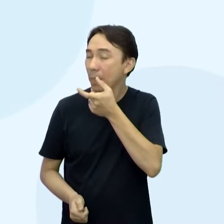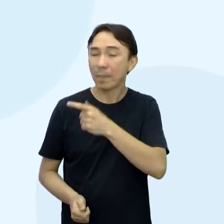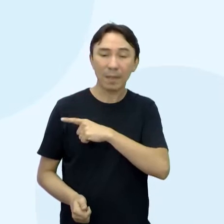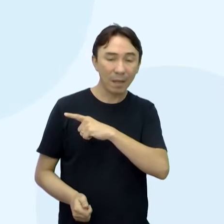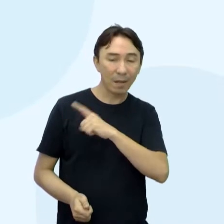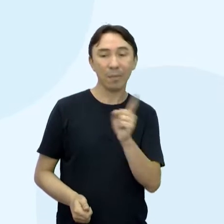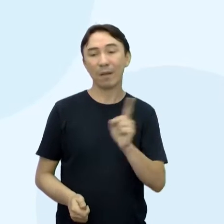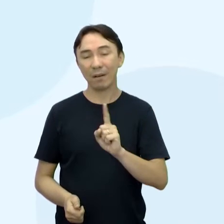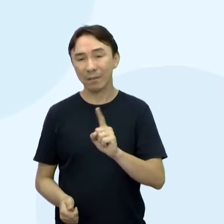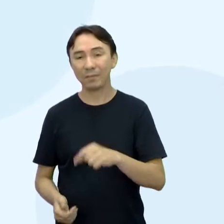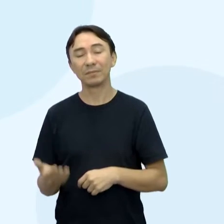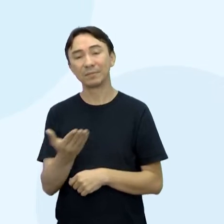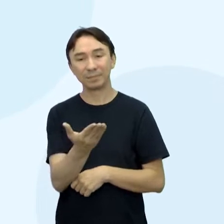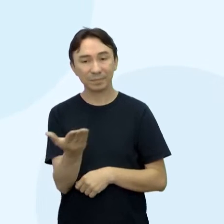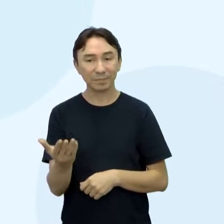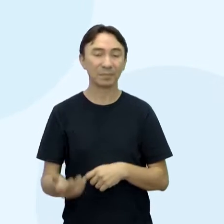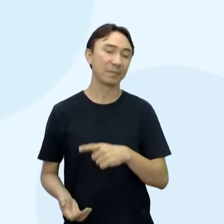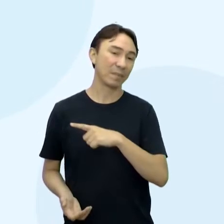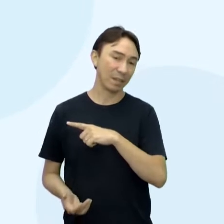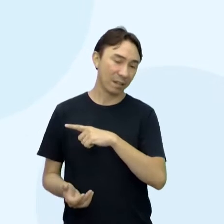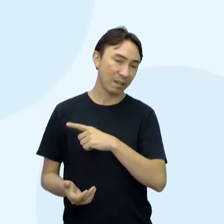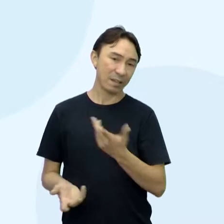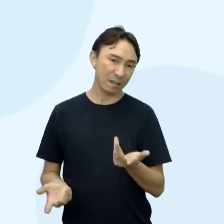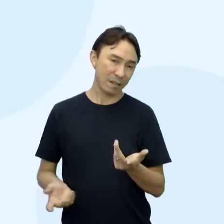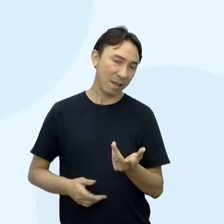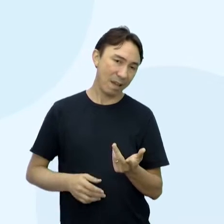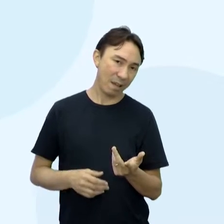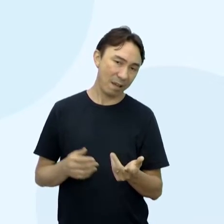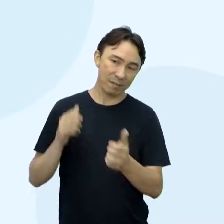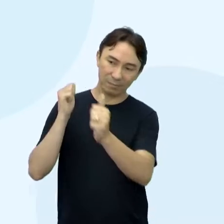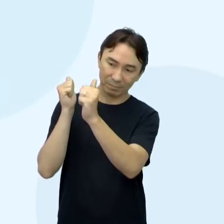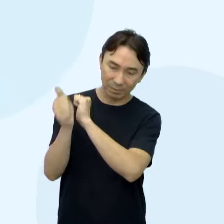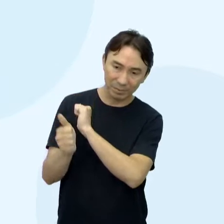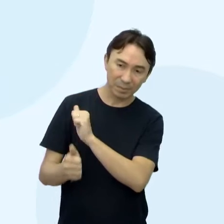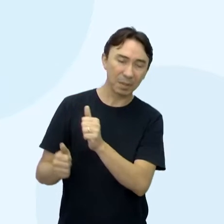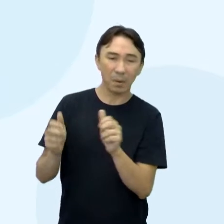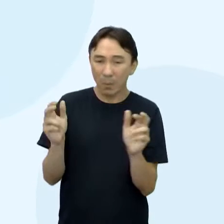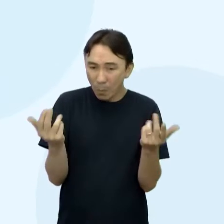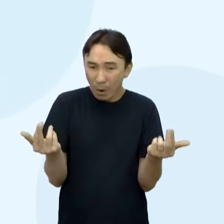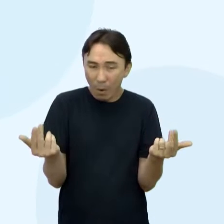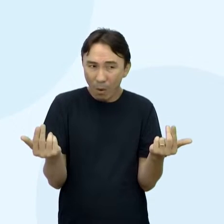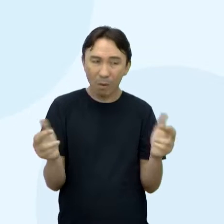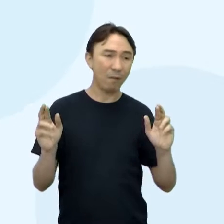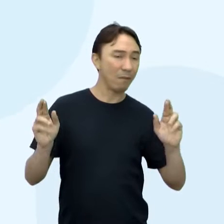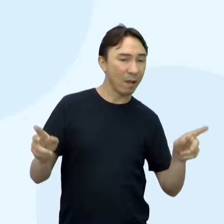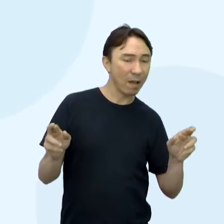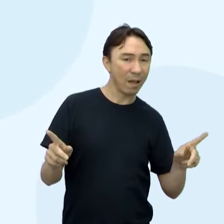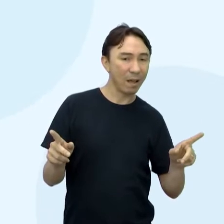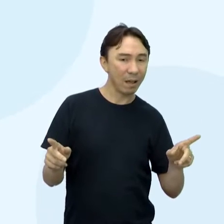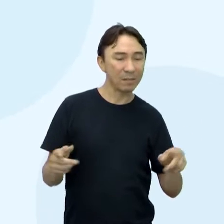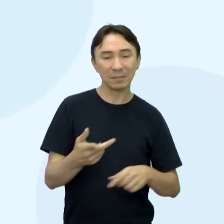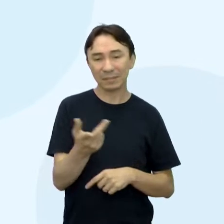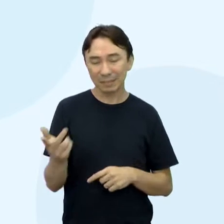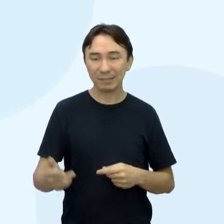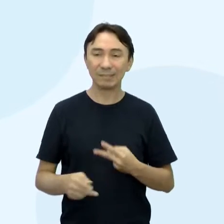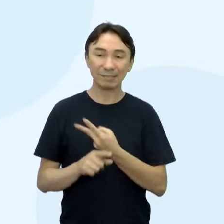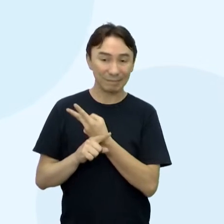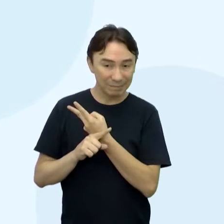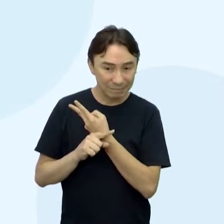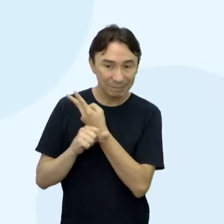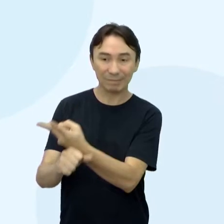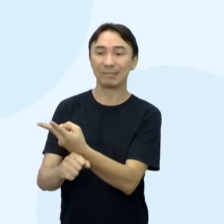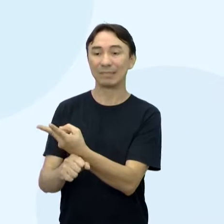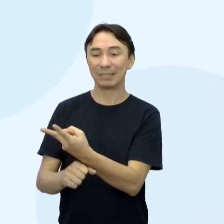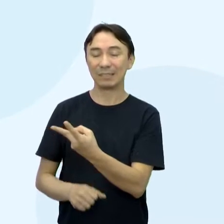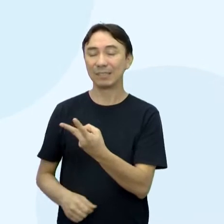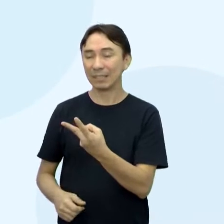mesmas modalidades, de modalidades diferenciadas. Então, essa introdução aí nos fará um resgate e colocará